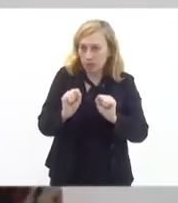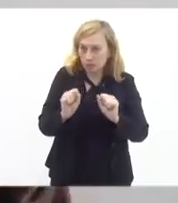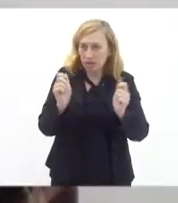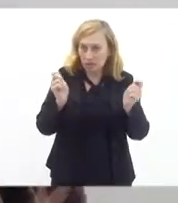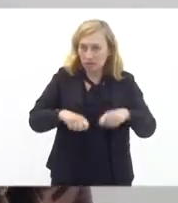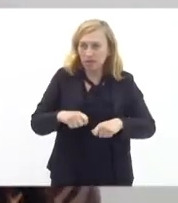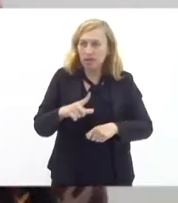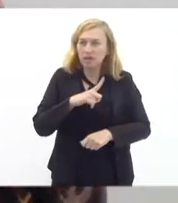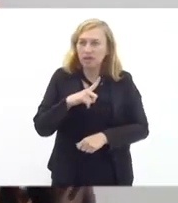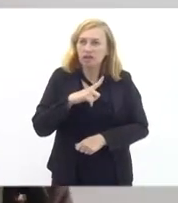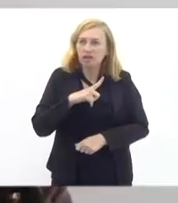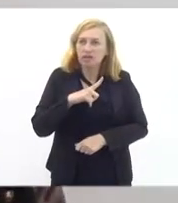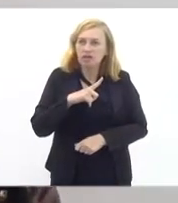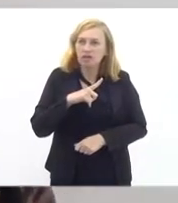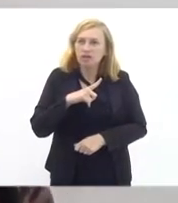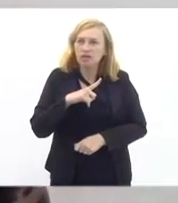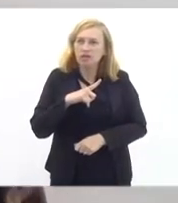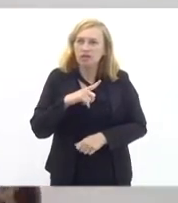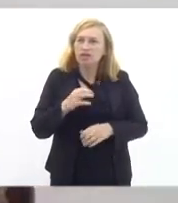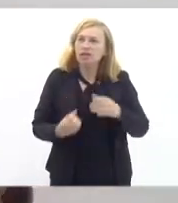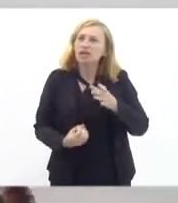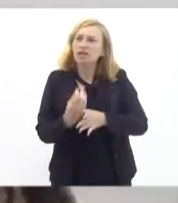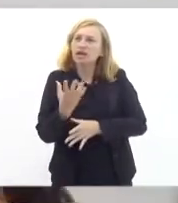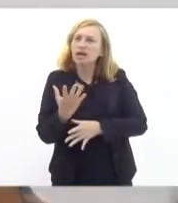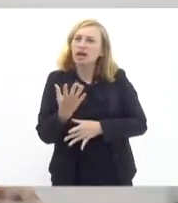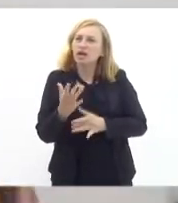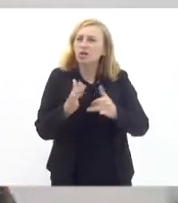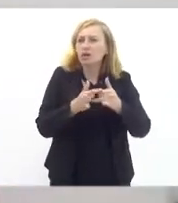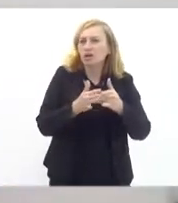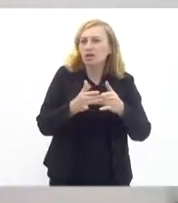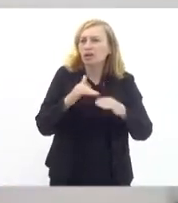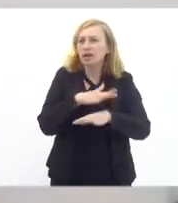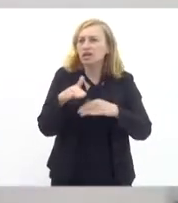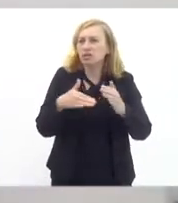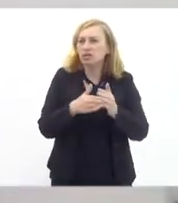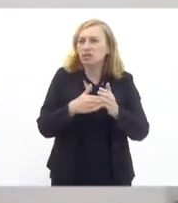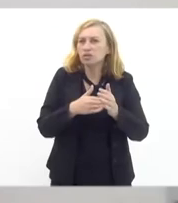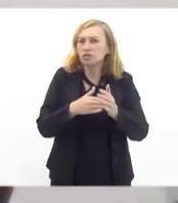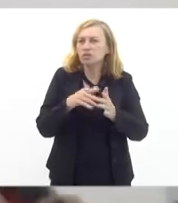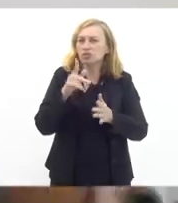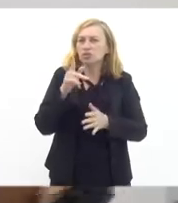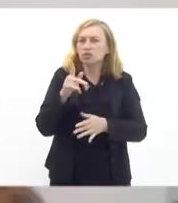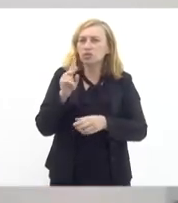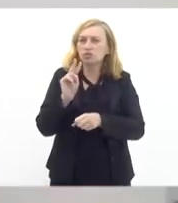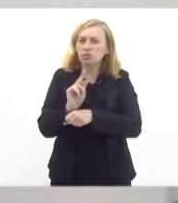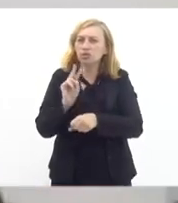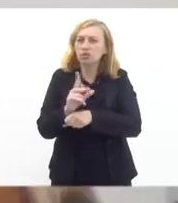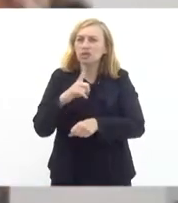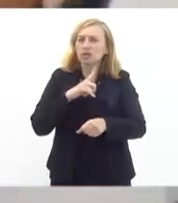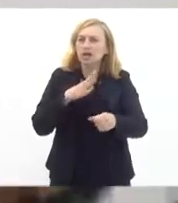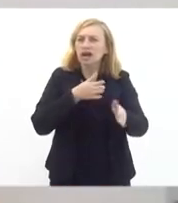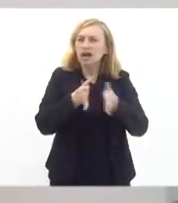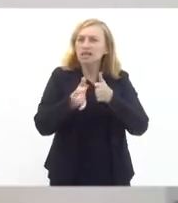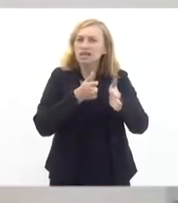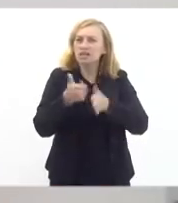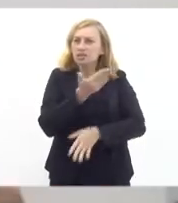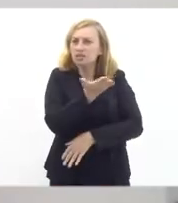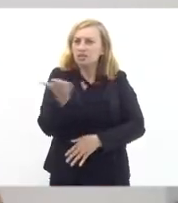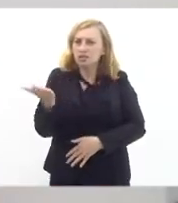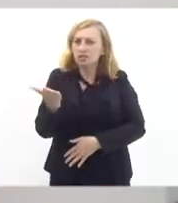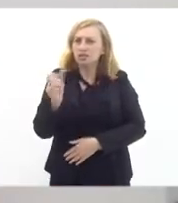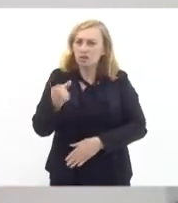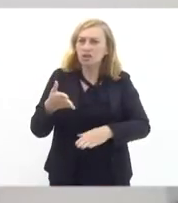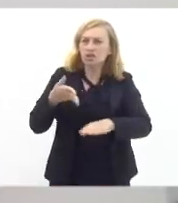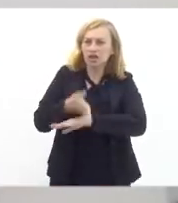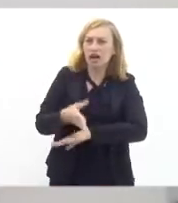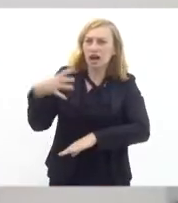possibilidade, criar um canal para que os protetores tenham acesso a vocês. Nós temos algum canal, alguma maneira que a gente possa chegar a